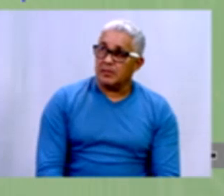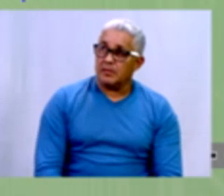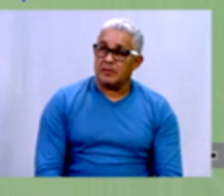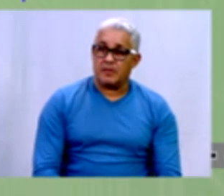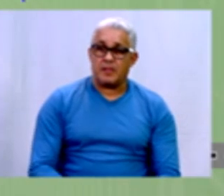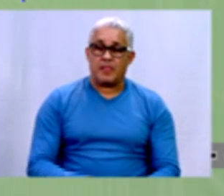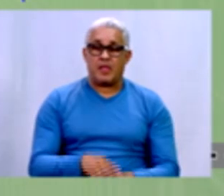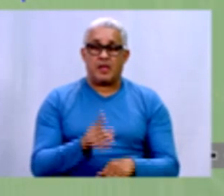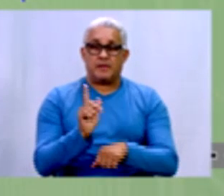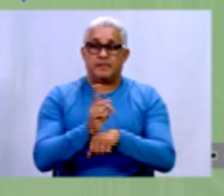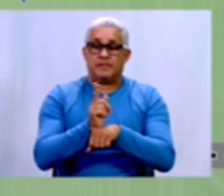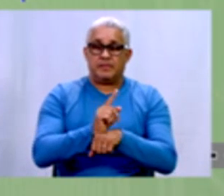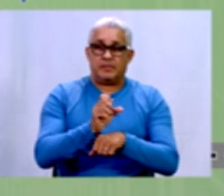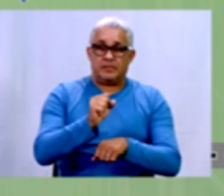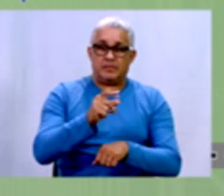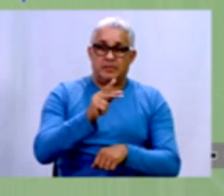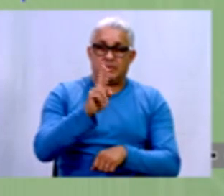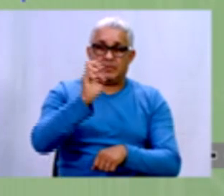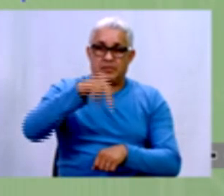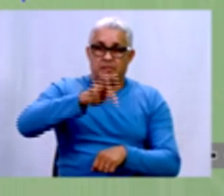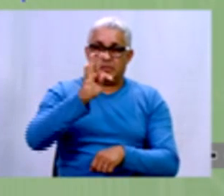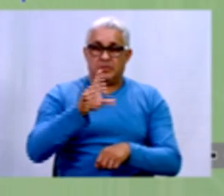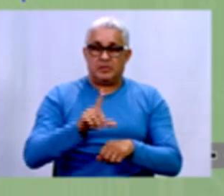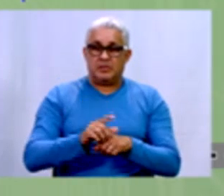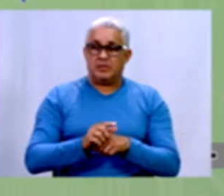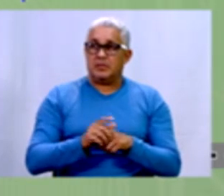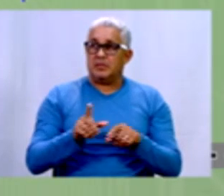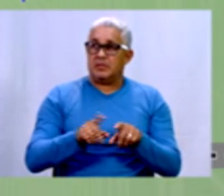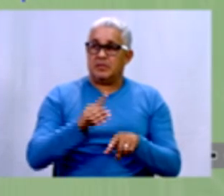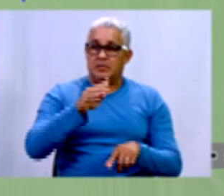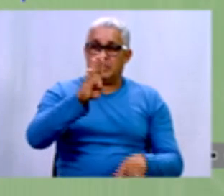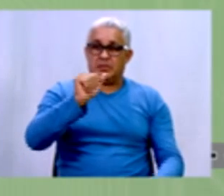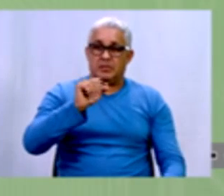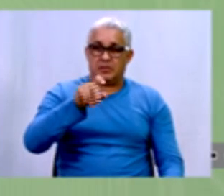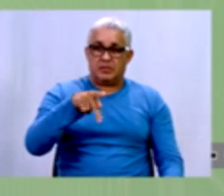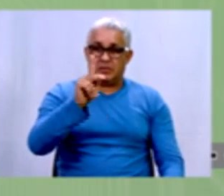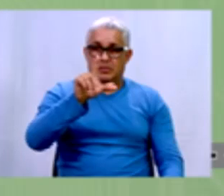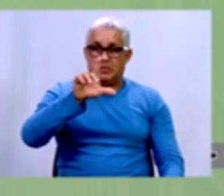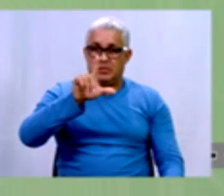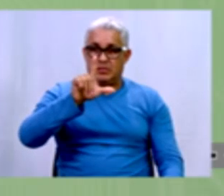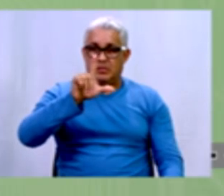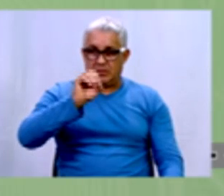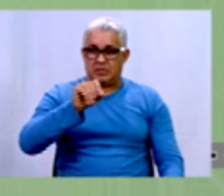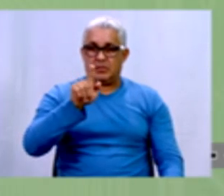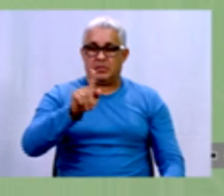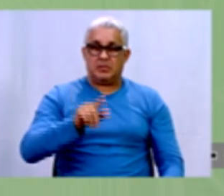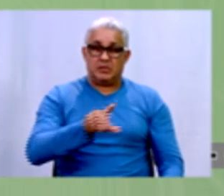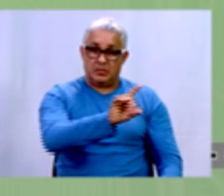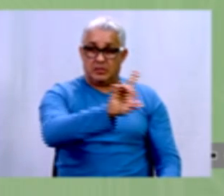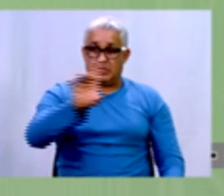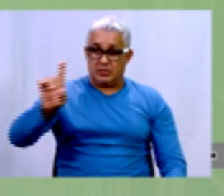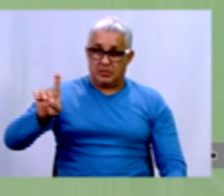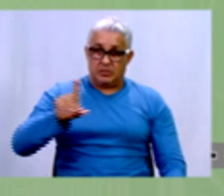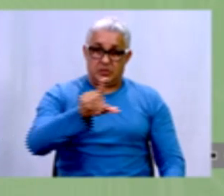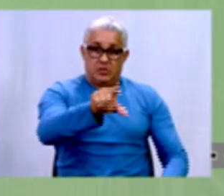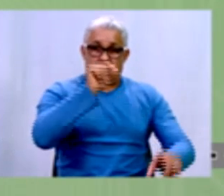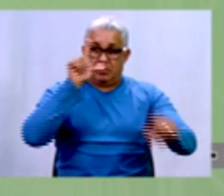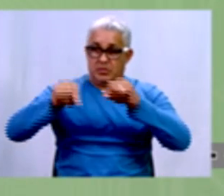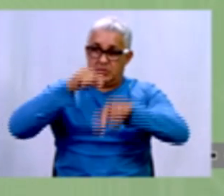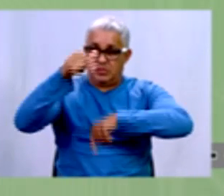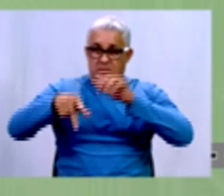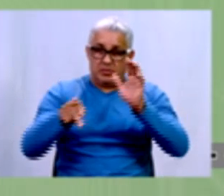Gerenciando o Sprint Backlog. Cada indivíduo escolhe o trabalho que fará. Os trabalhos nunca são